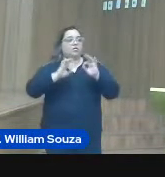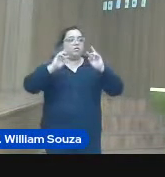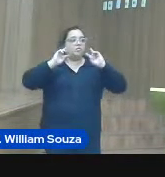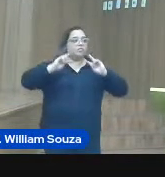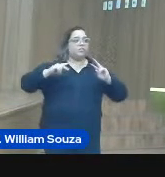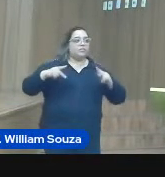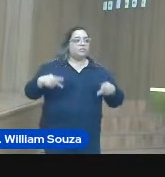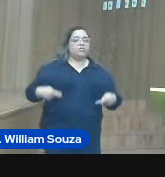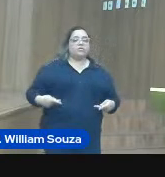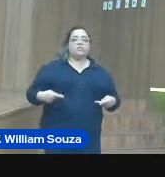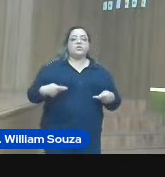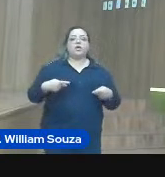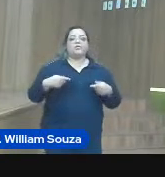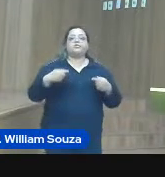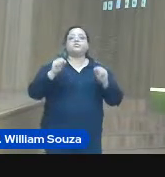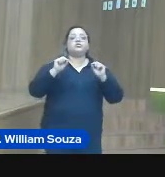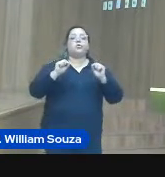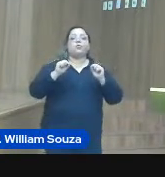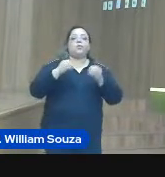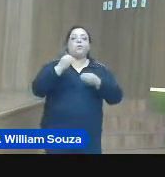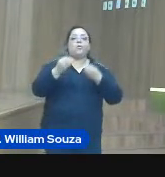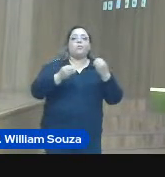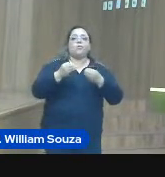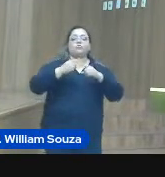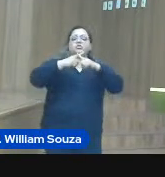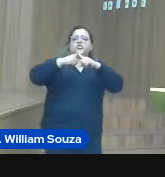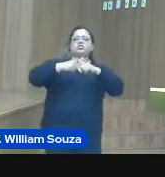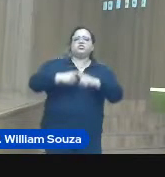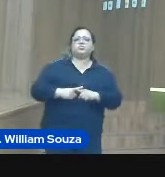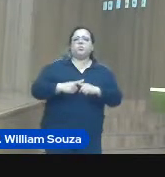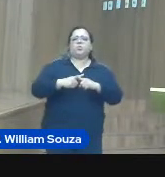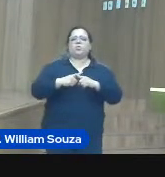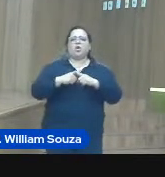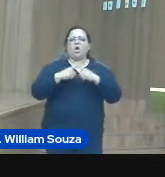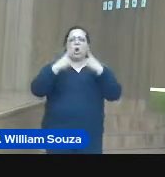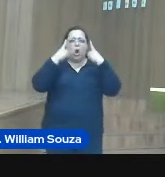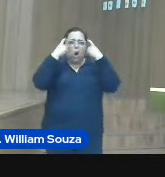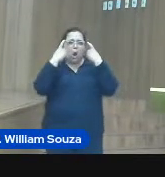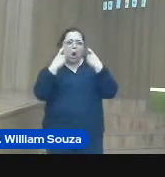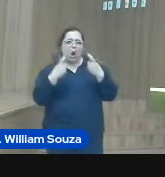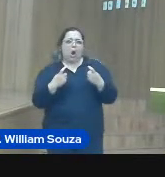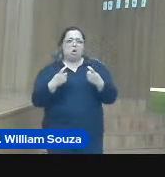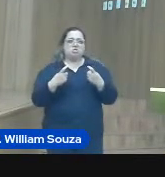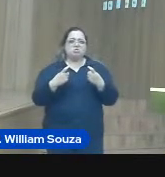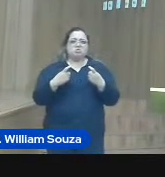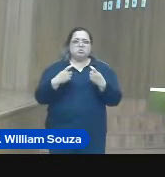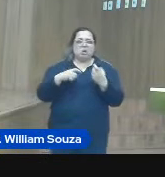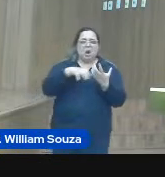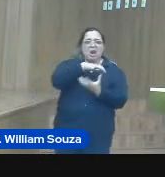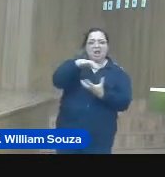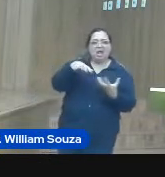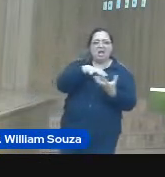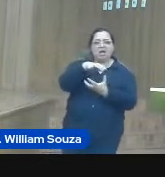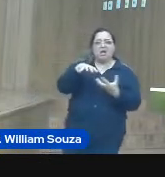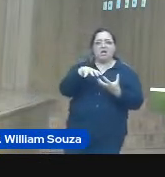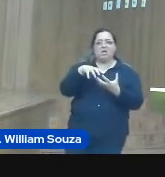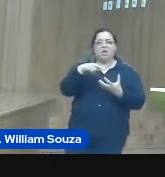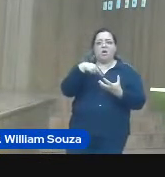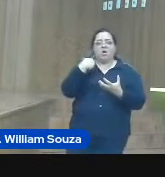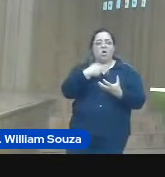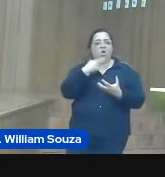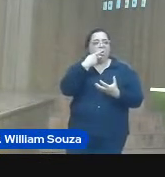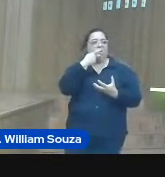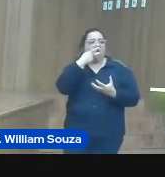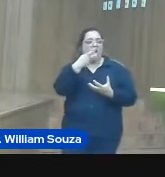de disputas, de ódio, de guerra, e o que a gente chama de universal e absoluto